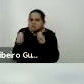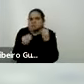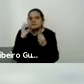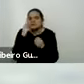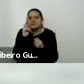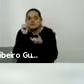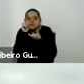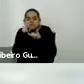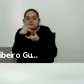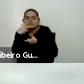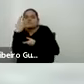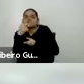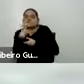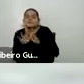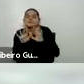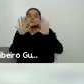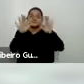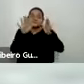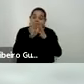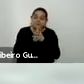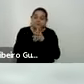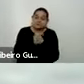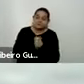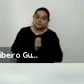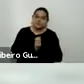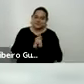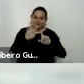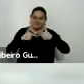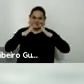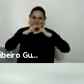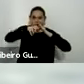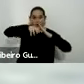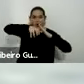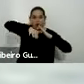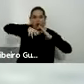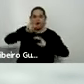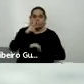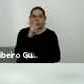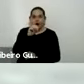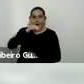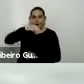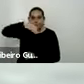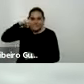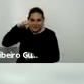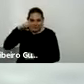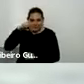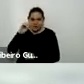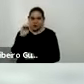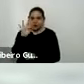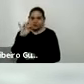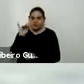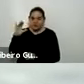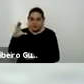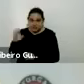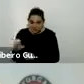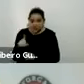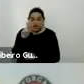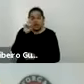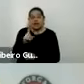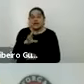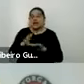Bom, ele retrata, Gilce, as desigualdades do mercado de trabalho que nós tínhamos, reforça, né?